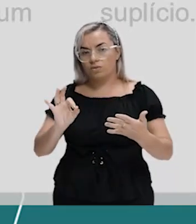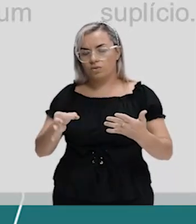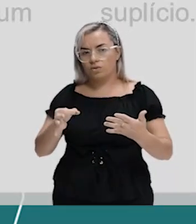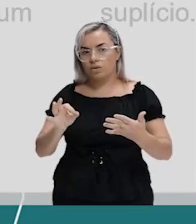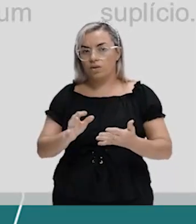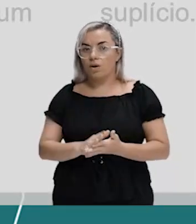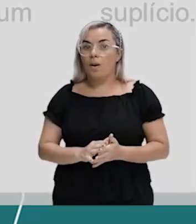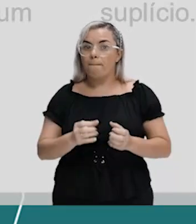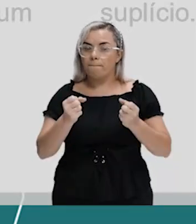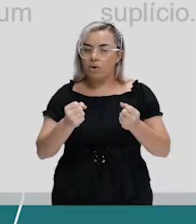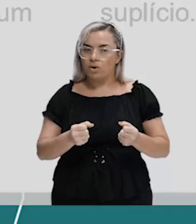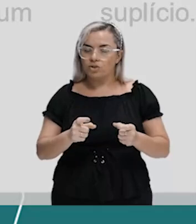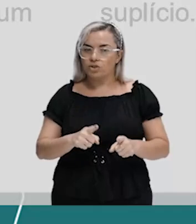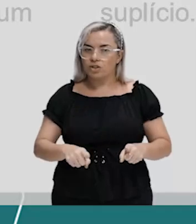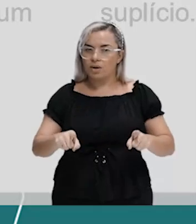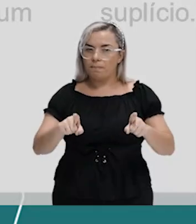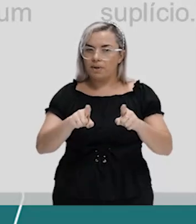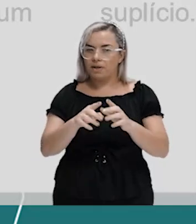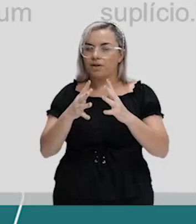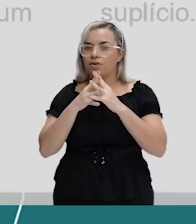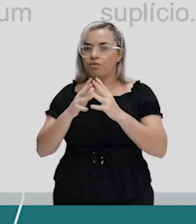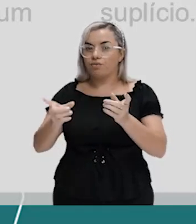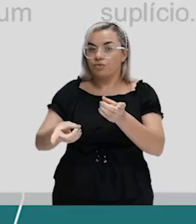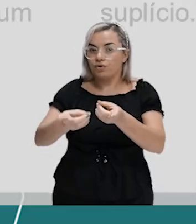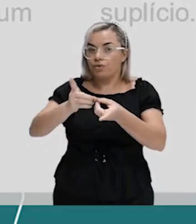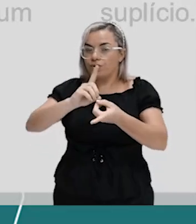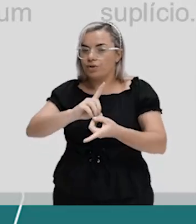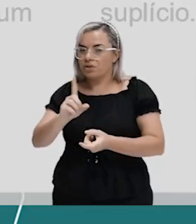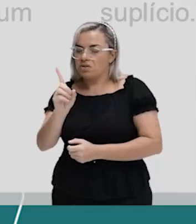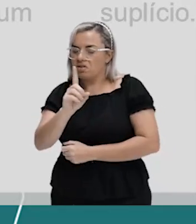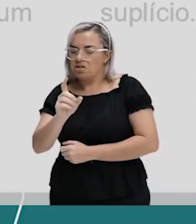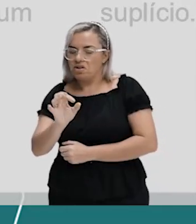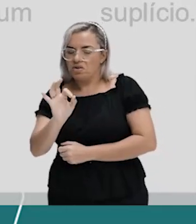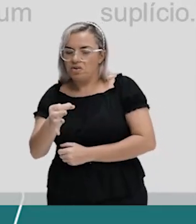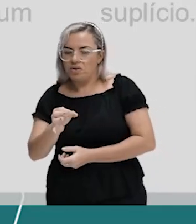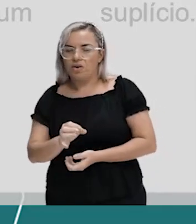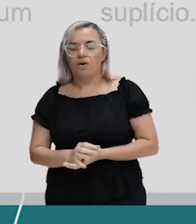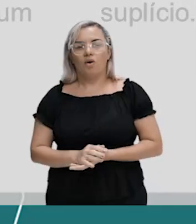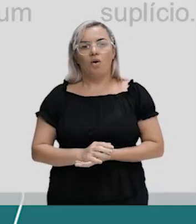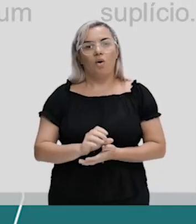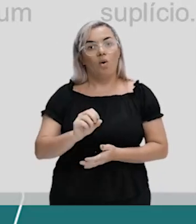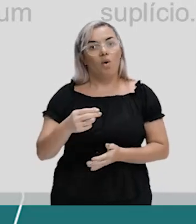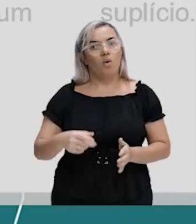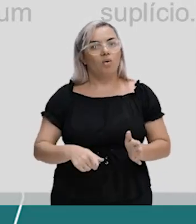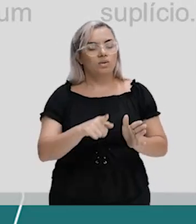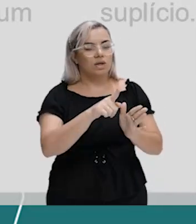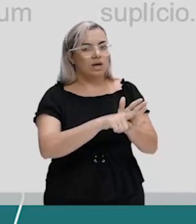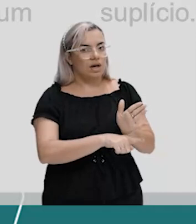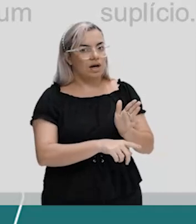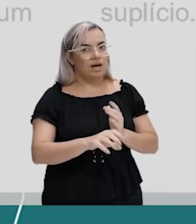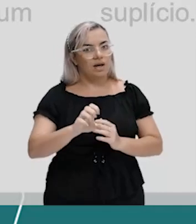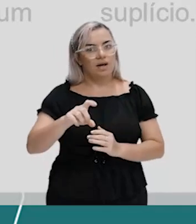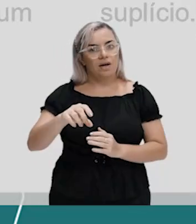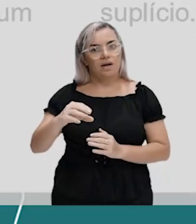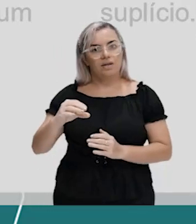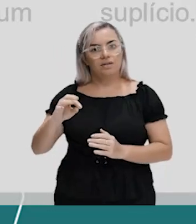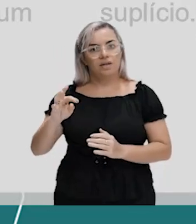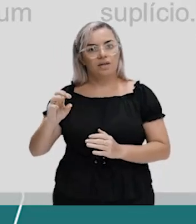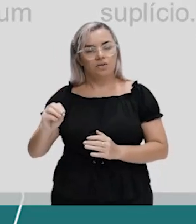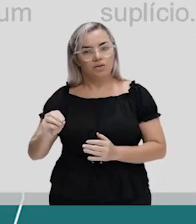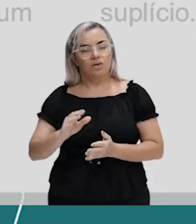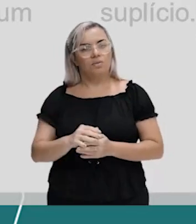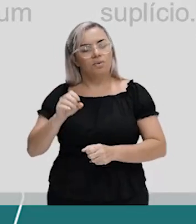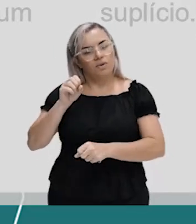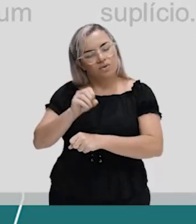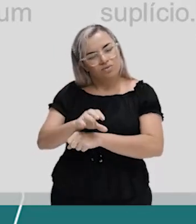a incorreta, em algumas ele diz exceto, só não aquela. Então, sempre quando vocês forem fazer questões assim, uma dica